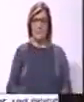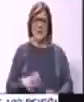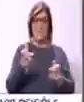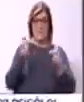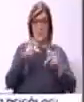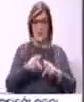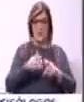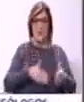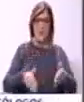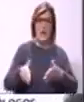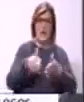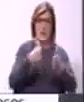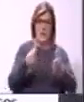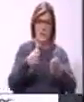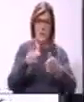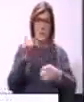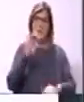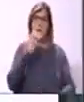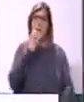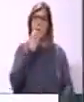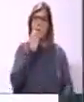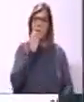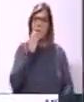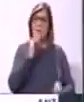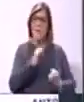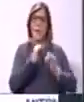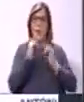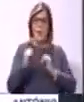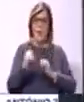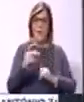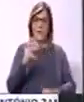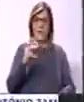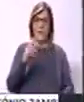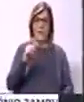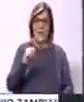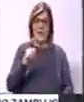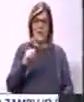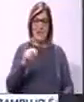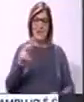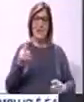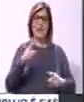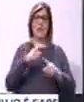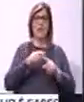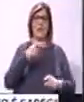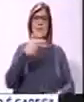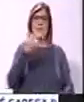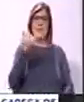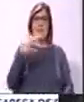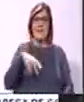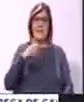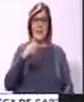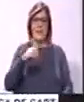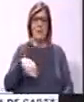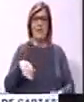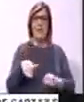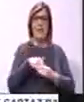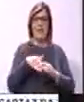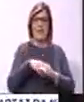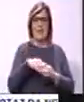Pelo caminho, não estivesse Marcelo Rebelo de Sousa ao lado de Rãs, cruzou-se com Tino, candidato nas